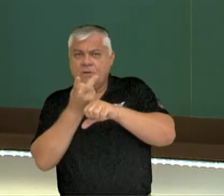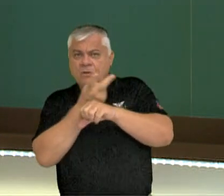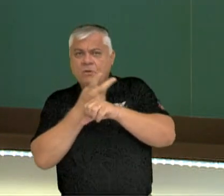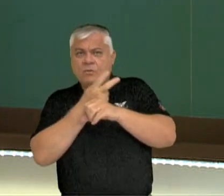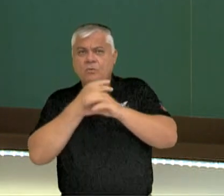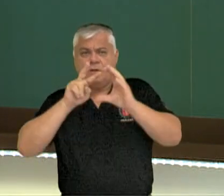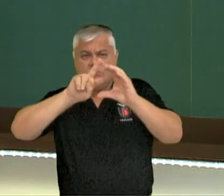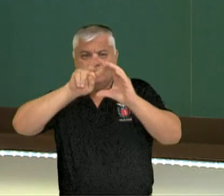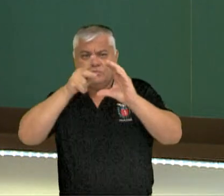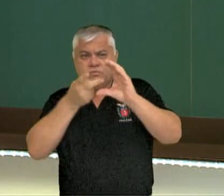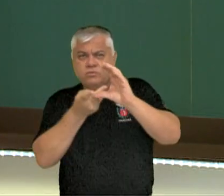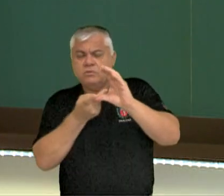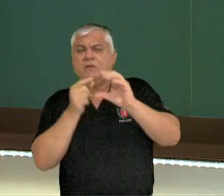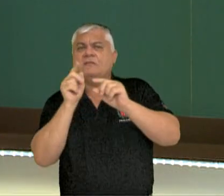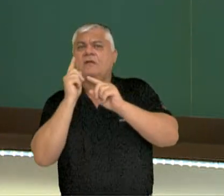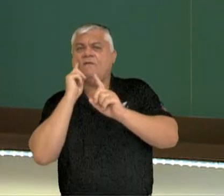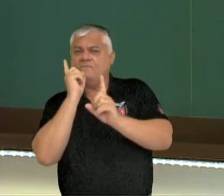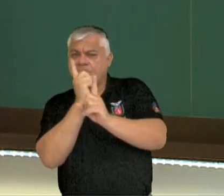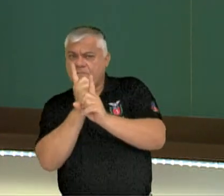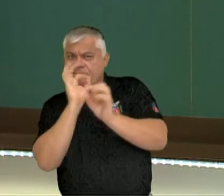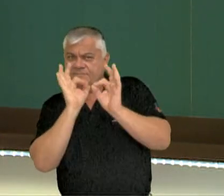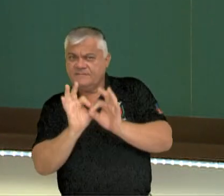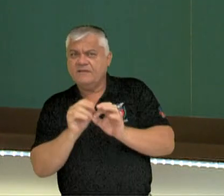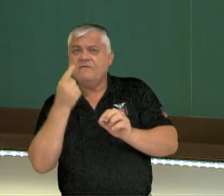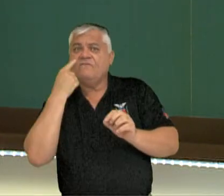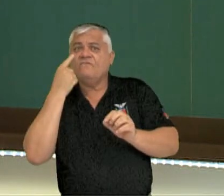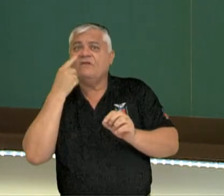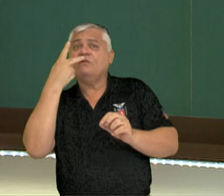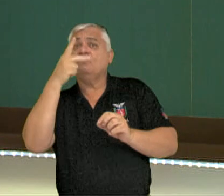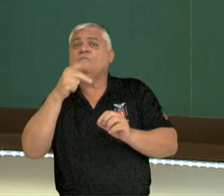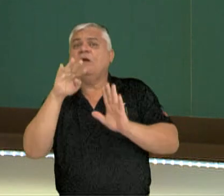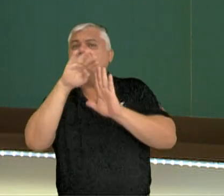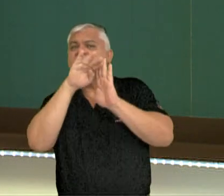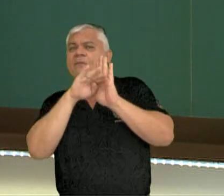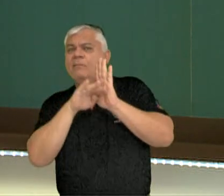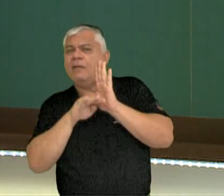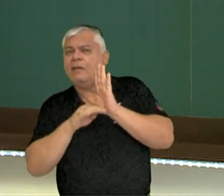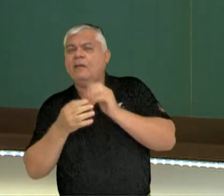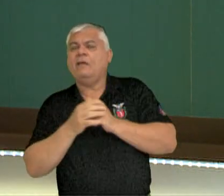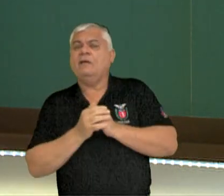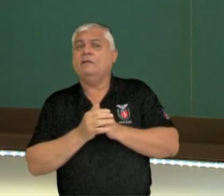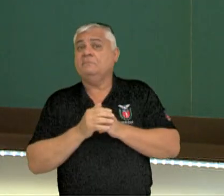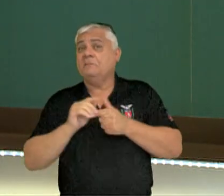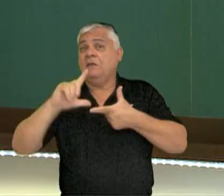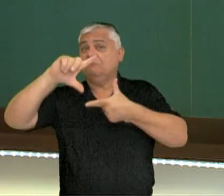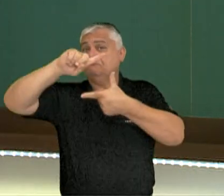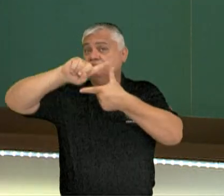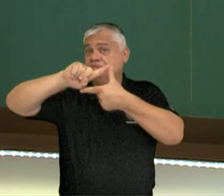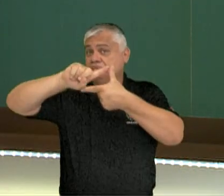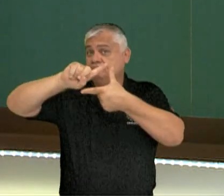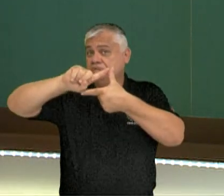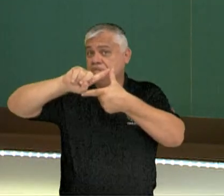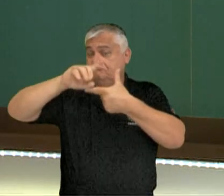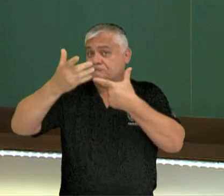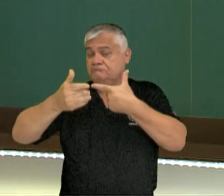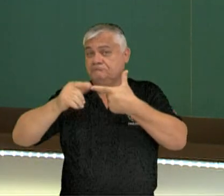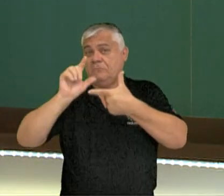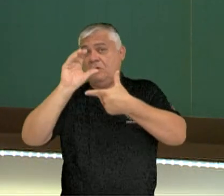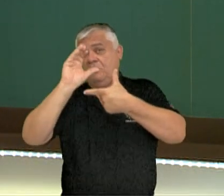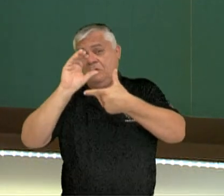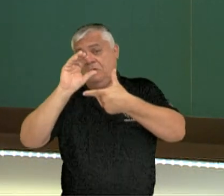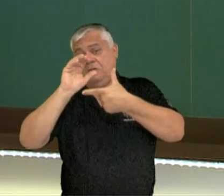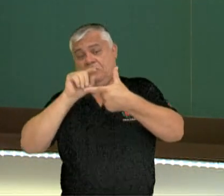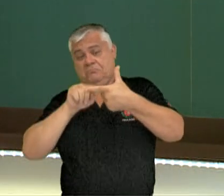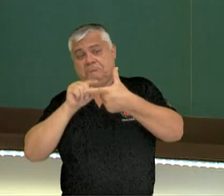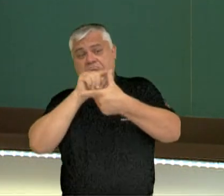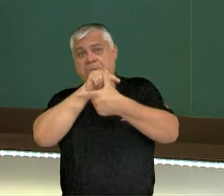no primeiro, para poder olhar na sua tabela de valores de seno, cosseno, tangente, esses valores. O que vai diferenciar um do